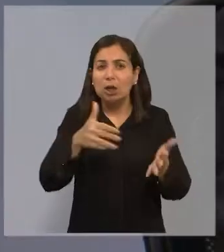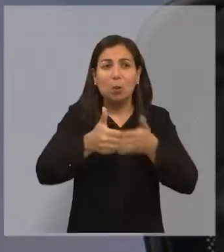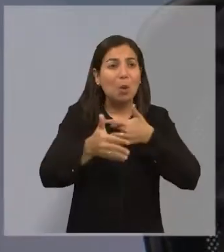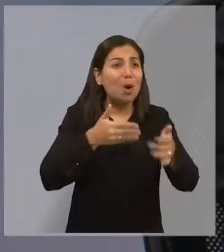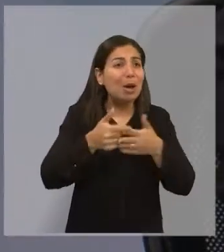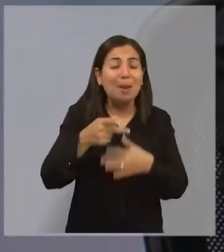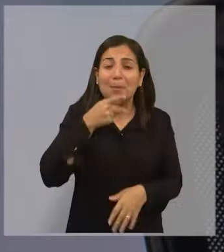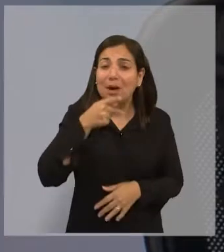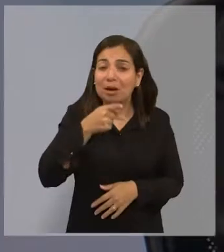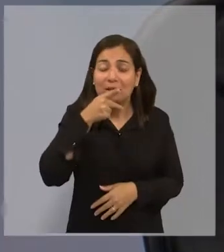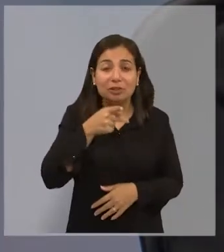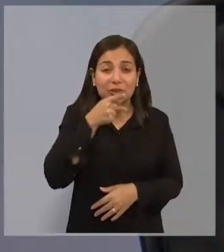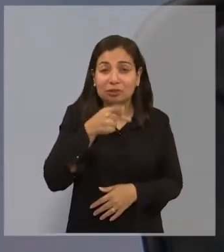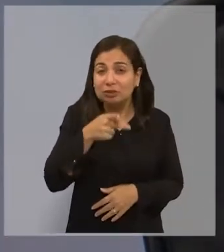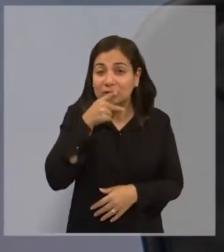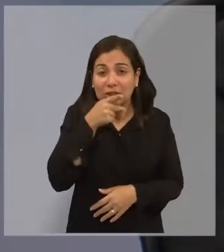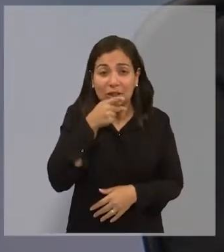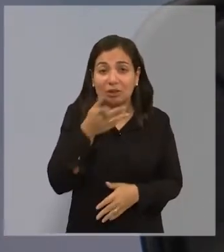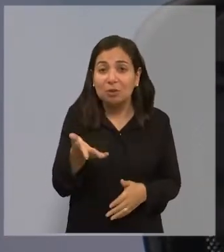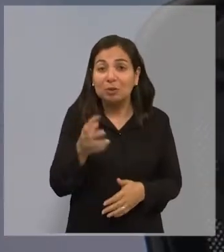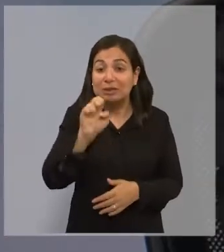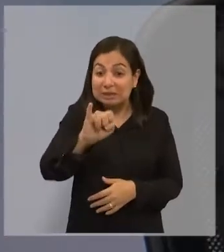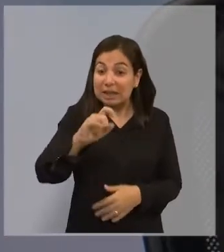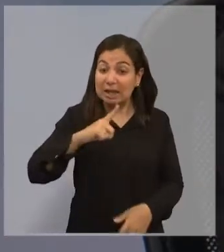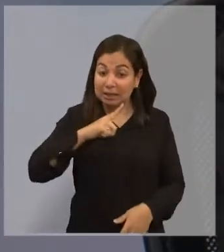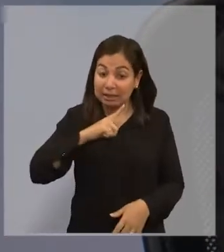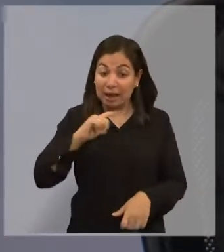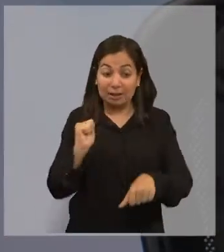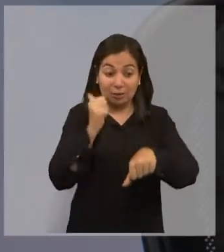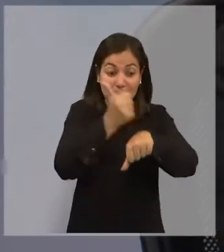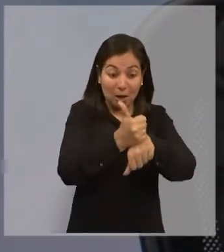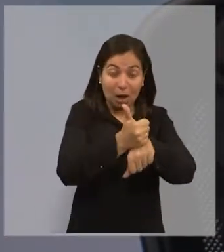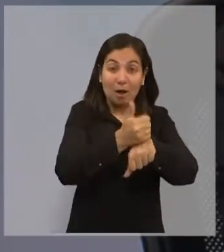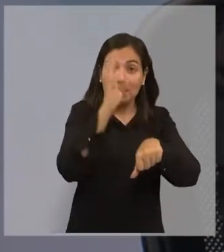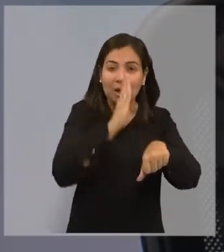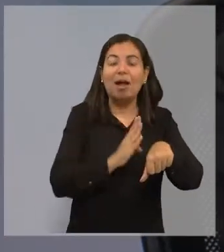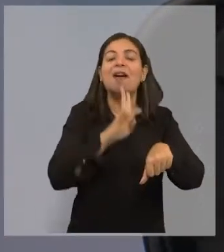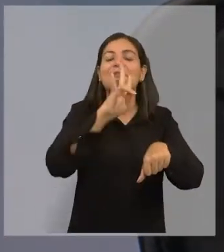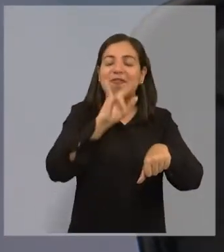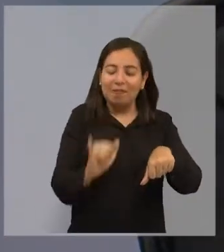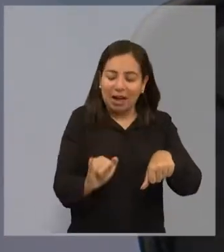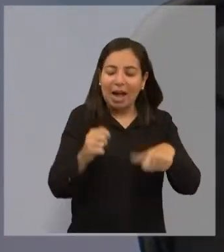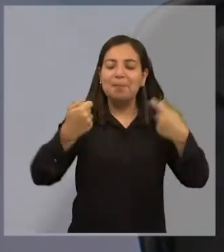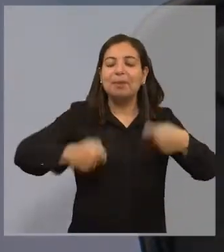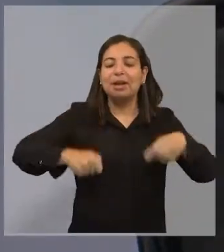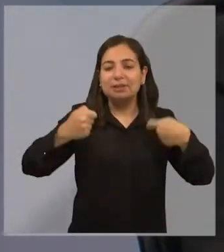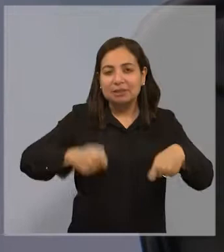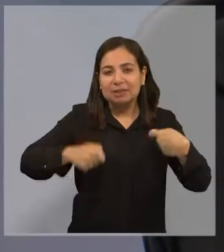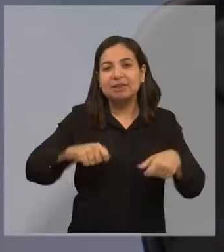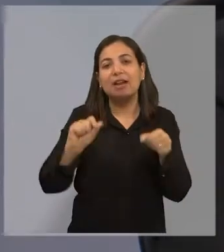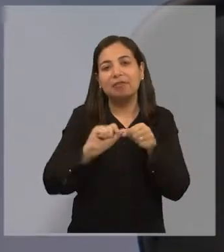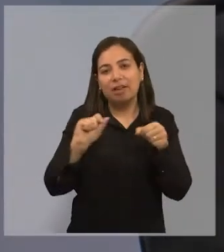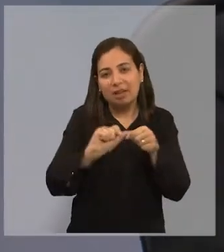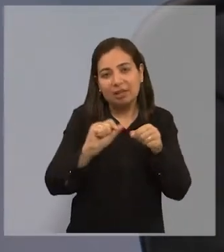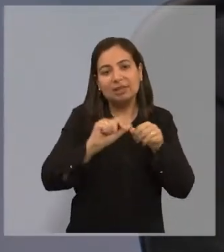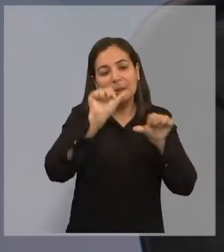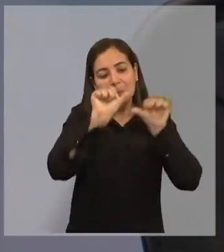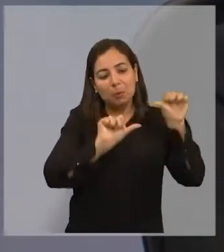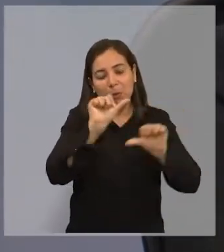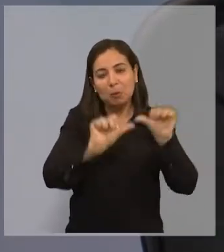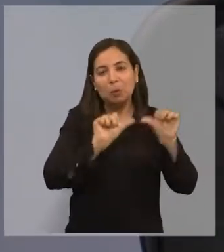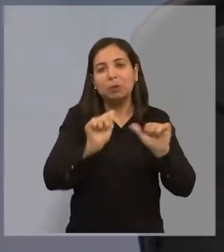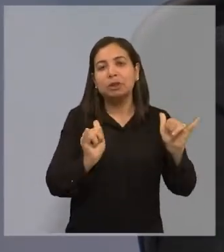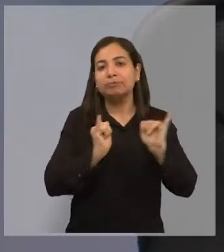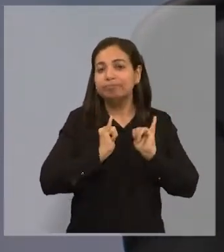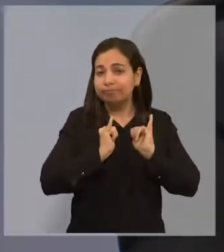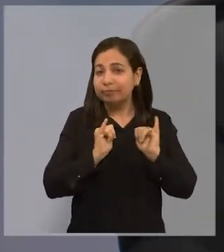PV, PCdoB, qualquer partido que tiver no comando da nação vai ter que fazer a reforma da Previdência. Veja, esse é outro ponto